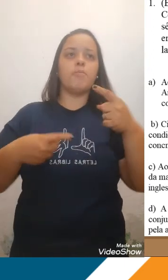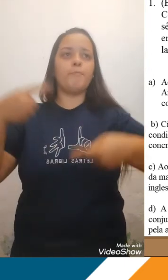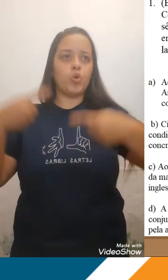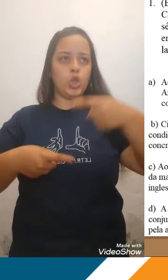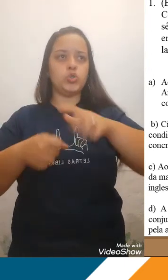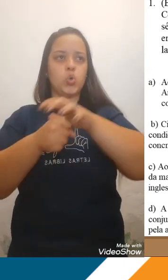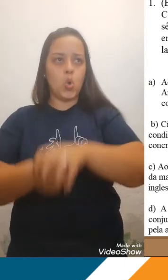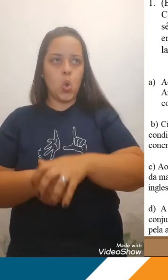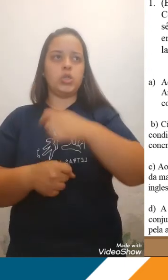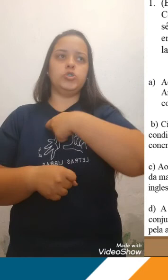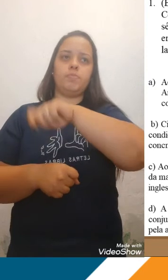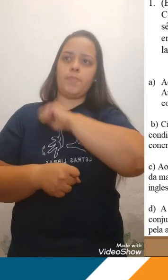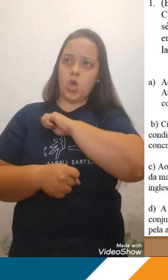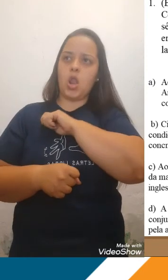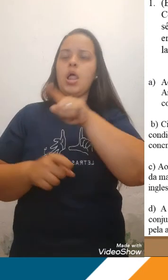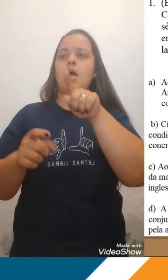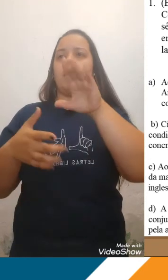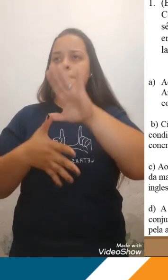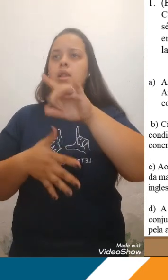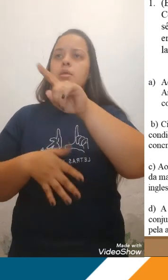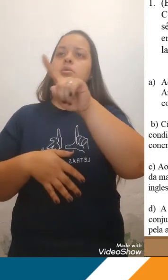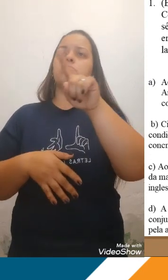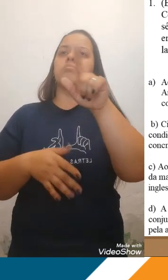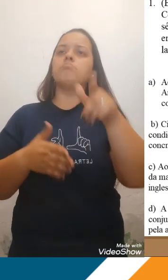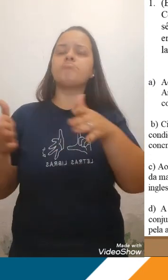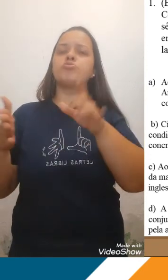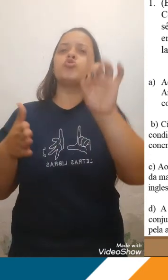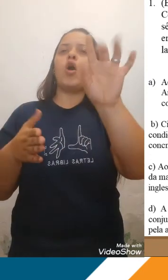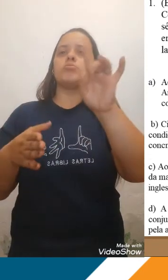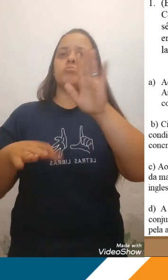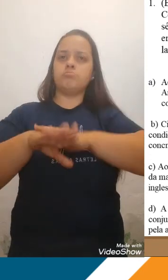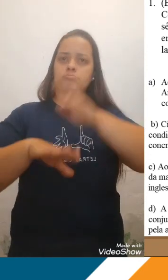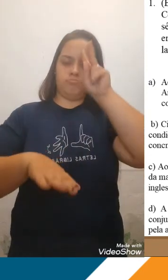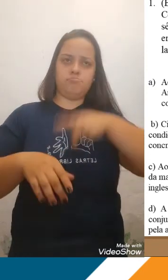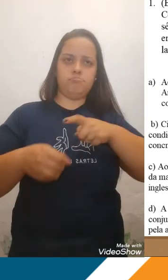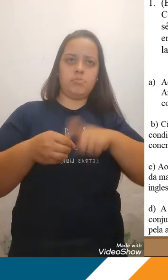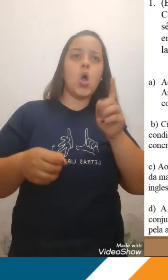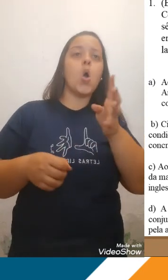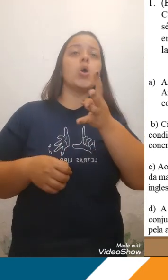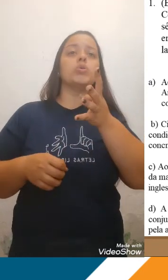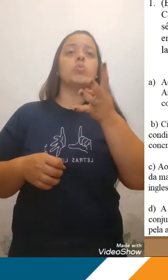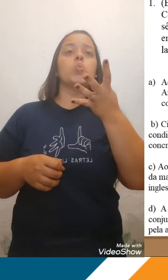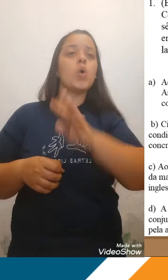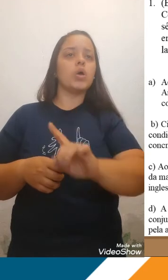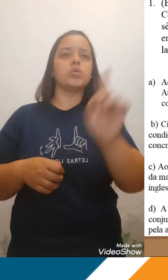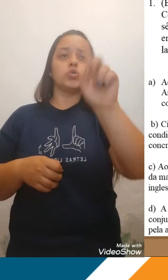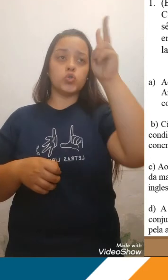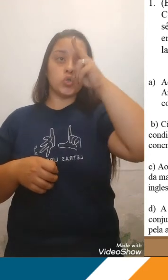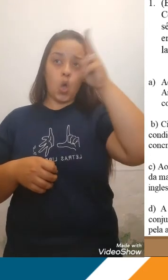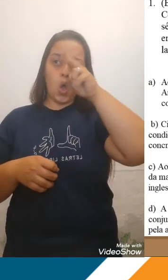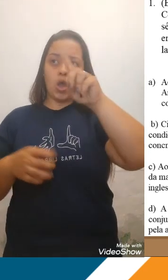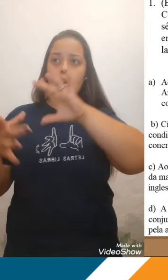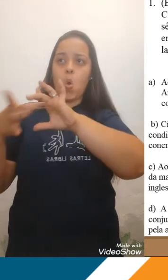colônias espanholas na América seguiu um caminho autônomo, desconhecendo as circunstâncias históricas que, naquele